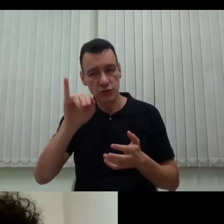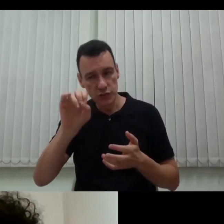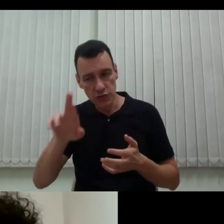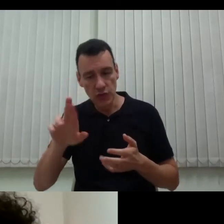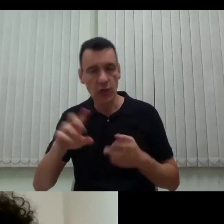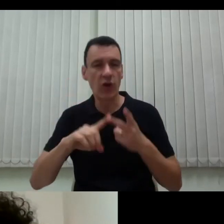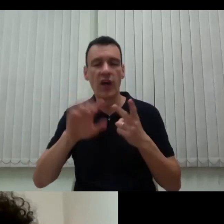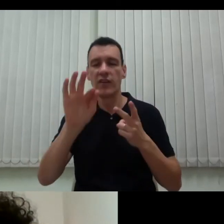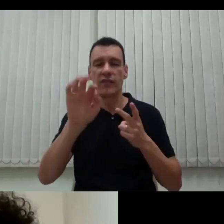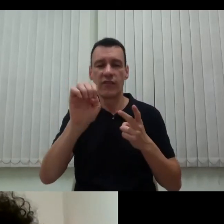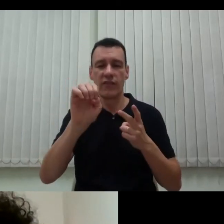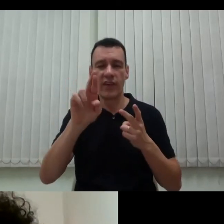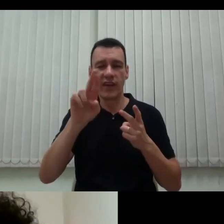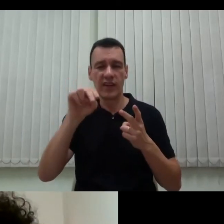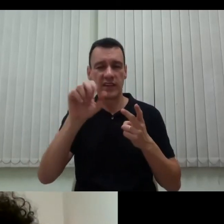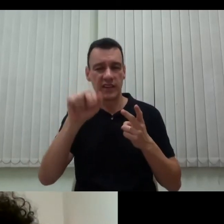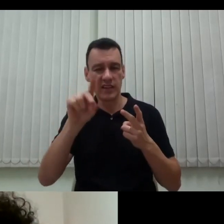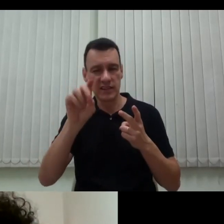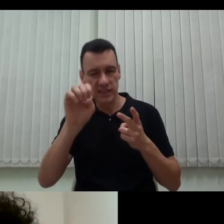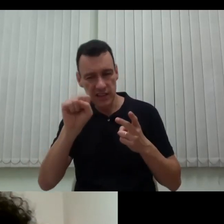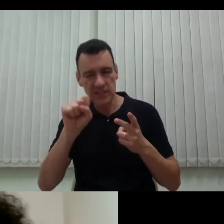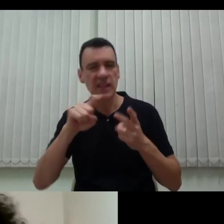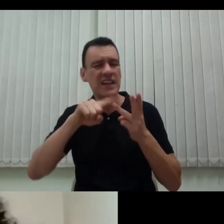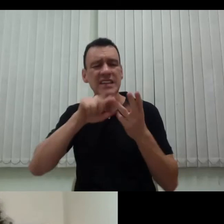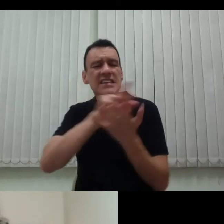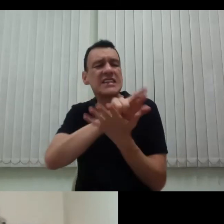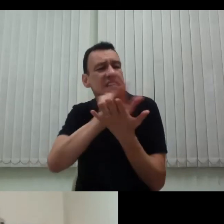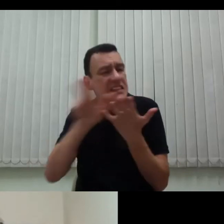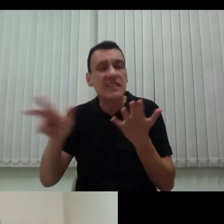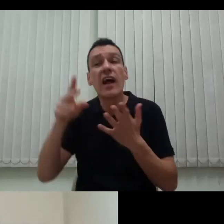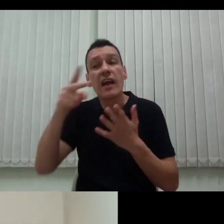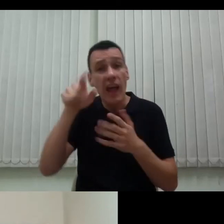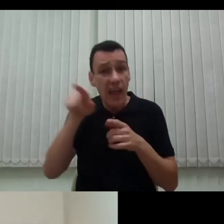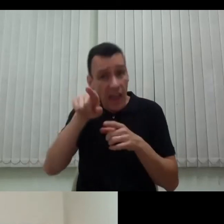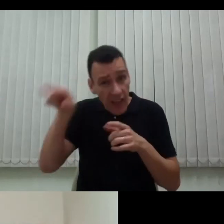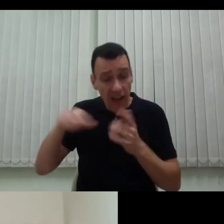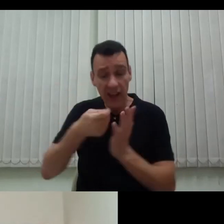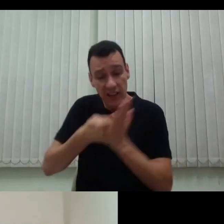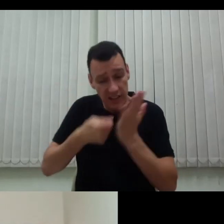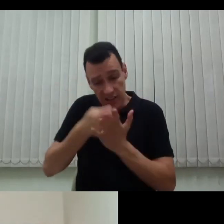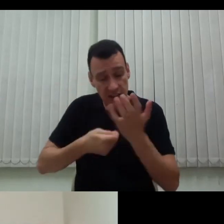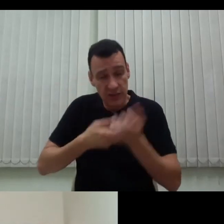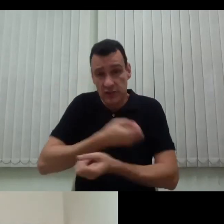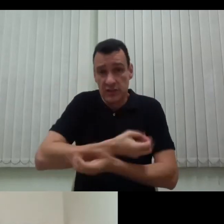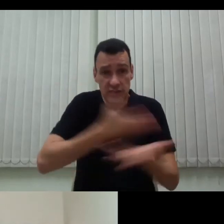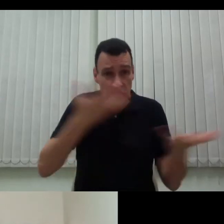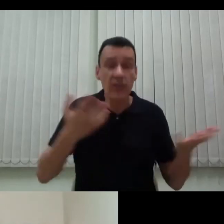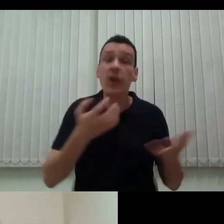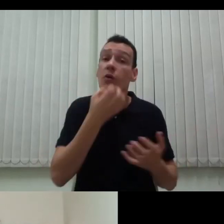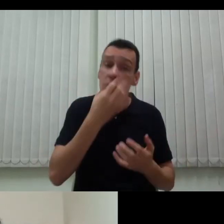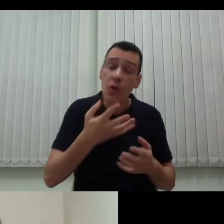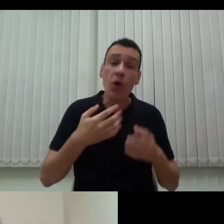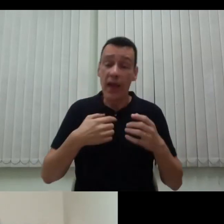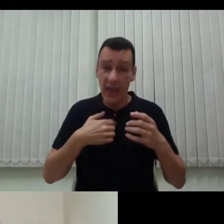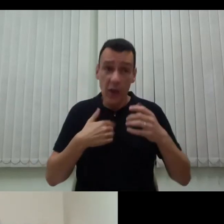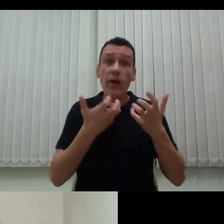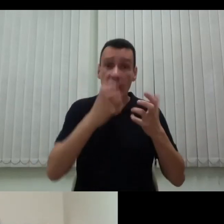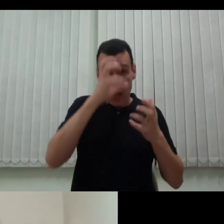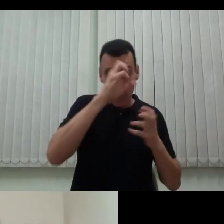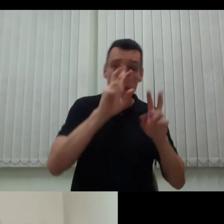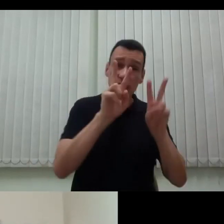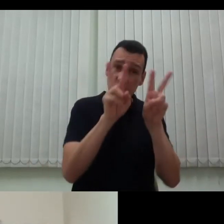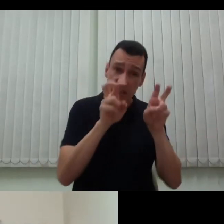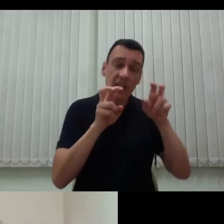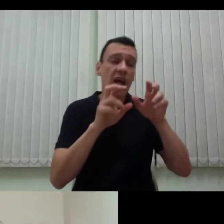também. A contribuição que essas mulheres dão, elas são atemporais, porque estão falando de uma coisa